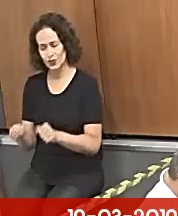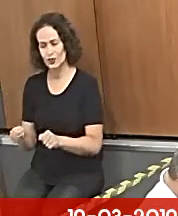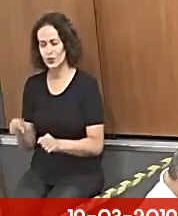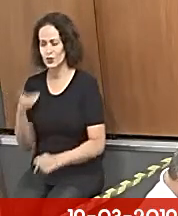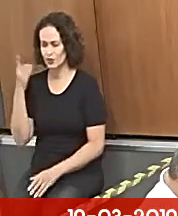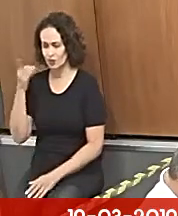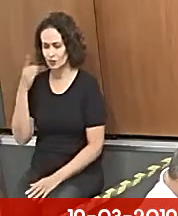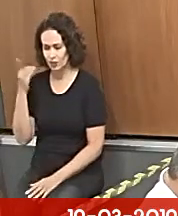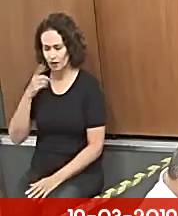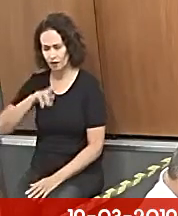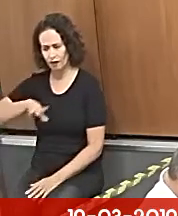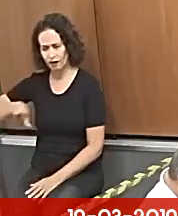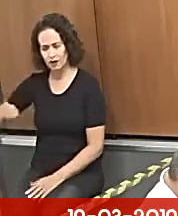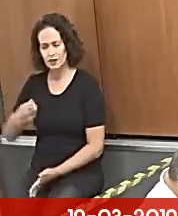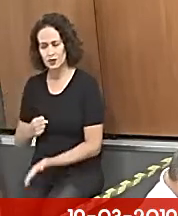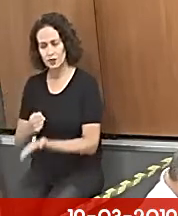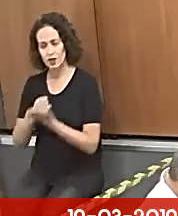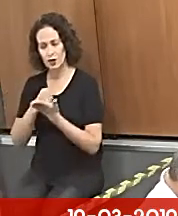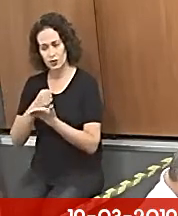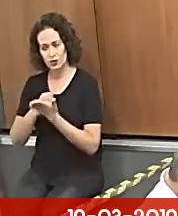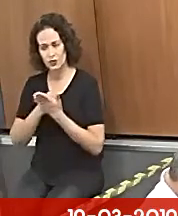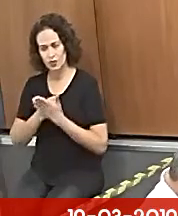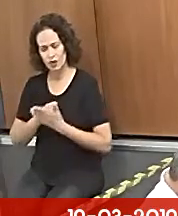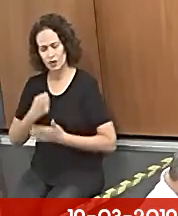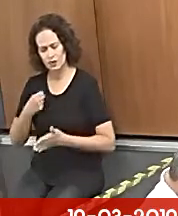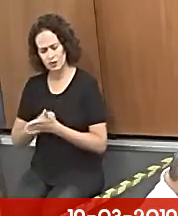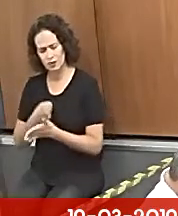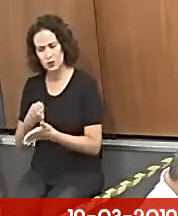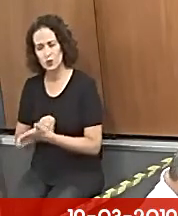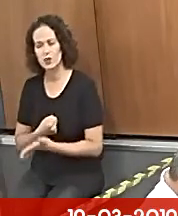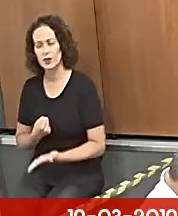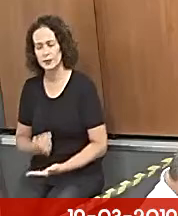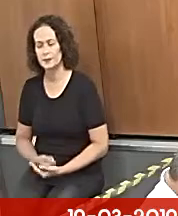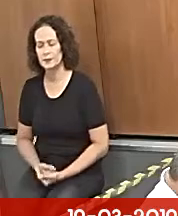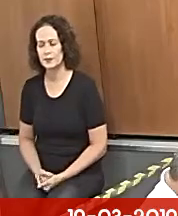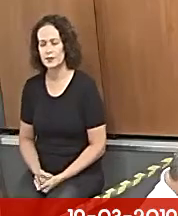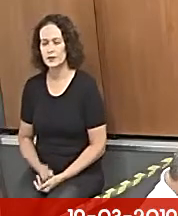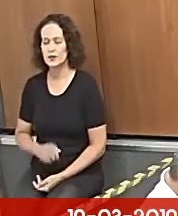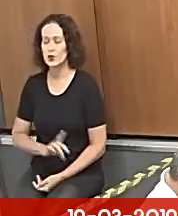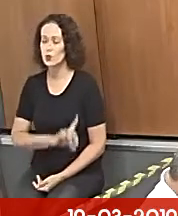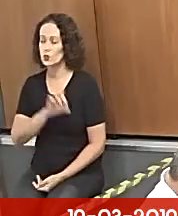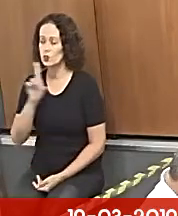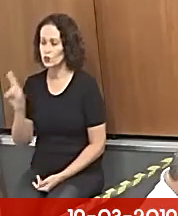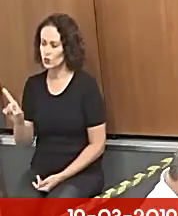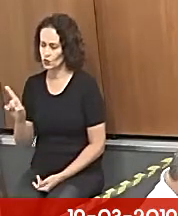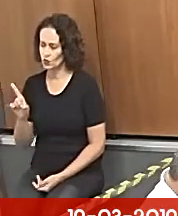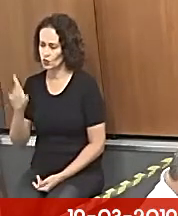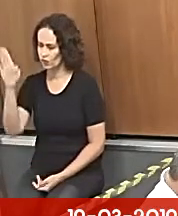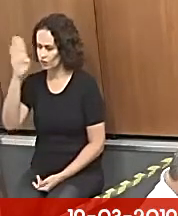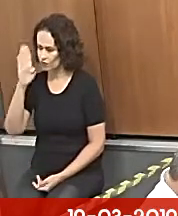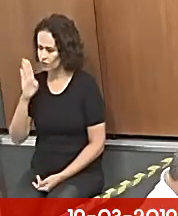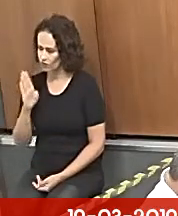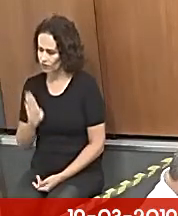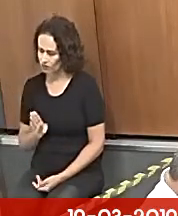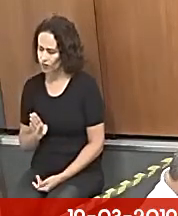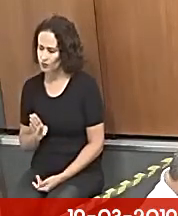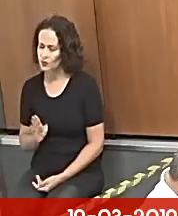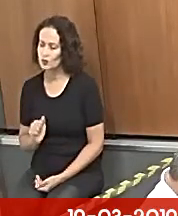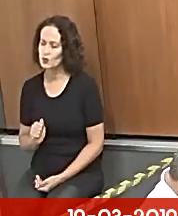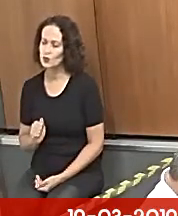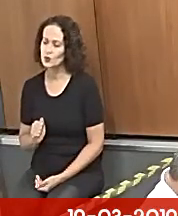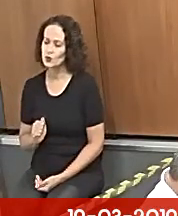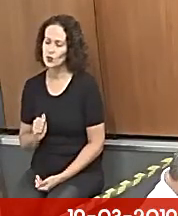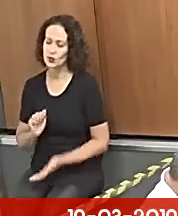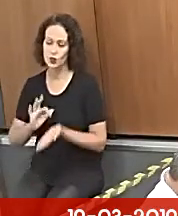para nos ajudar aí nessa luta a respeito do dia nacional do braille é que o dia 8 de abril no instituto